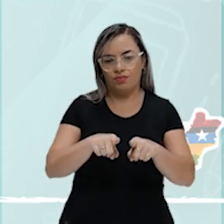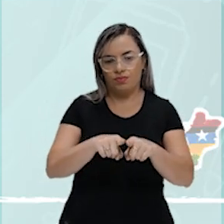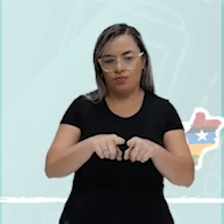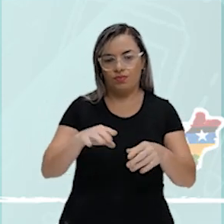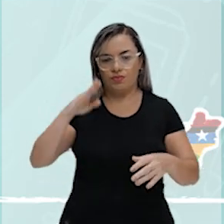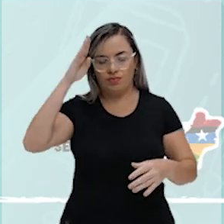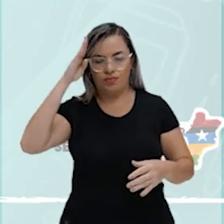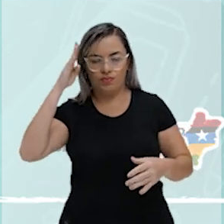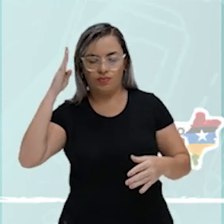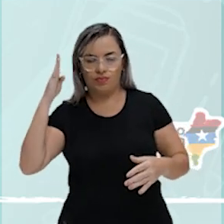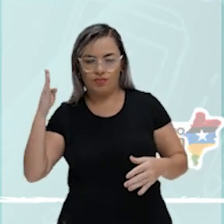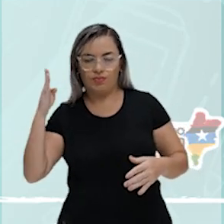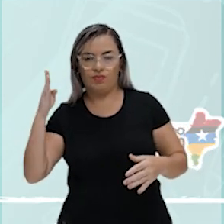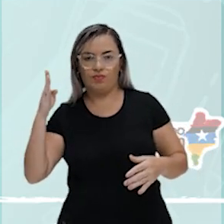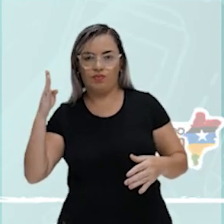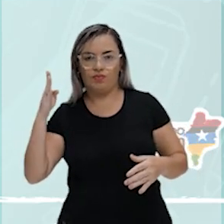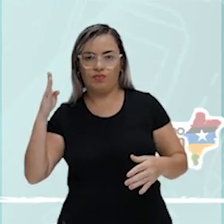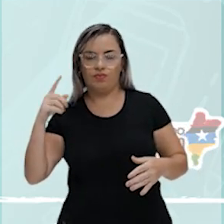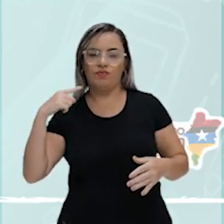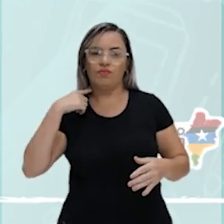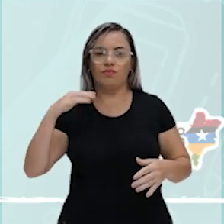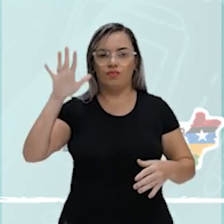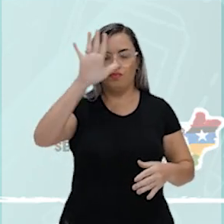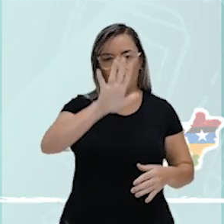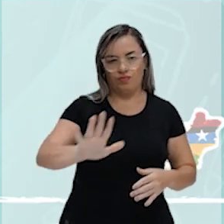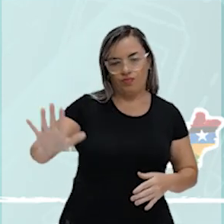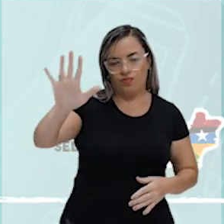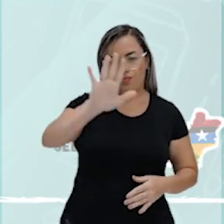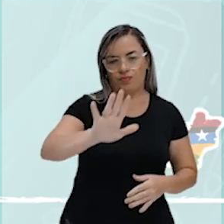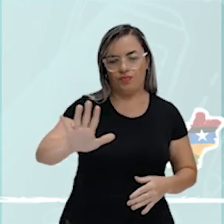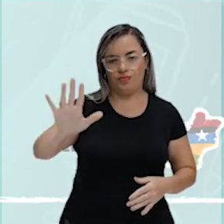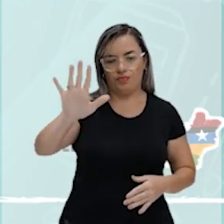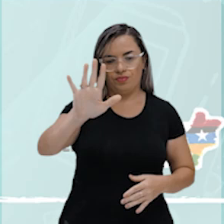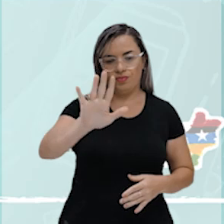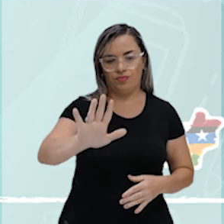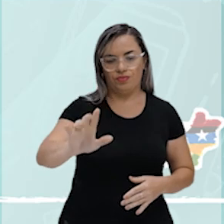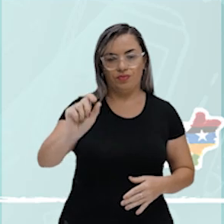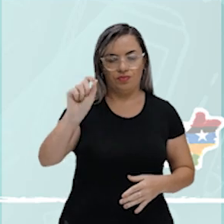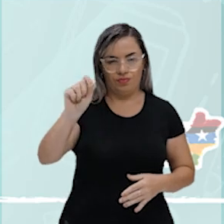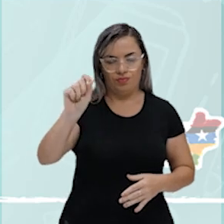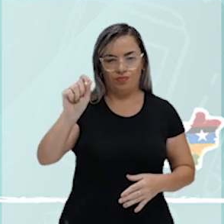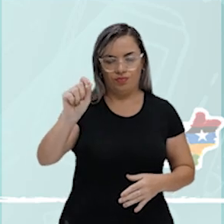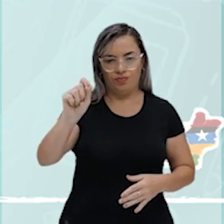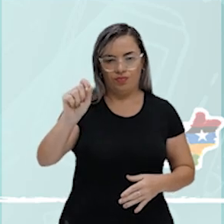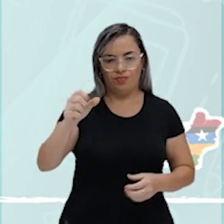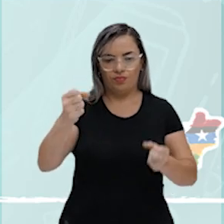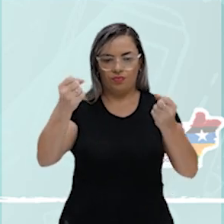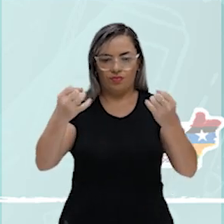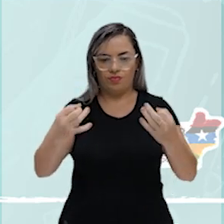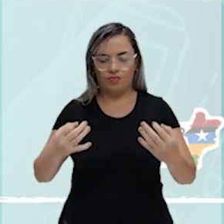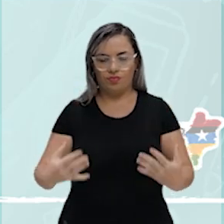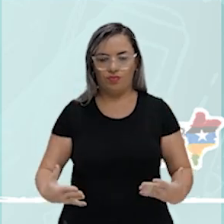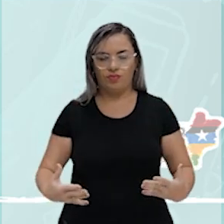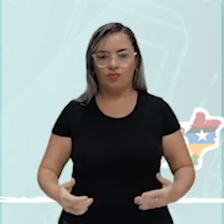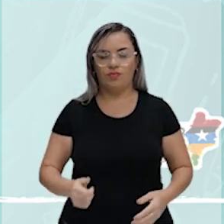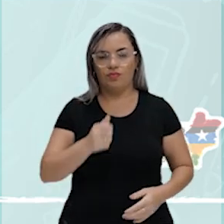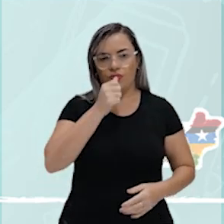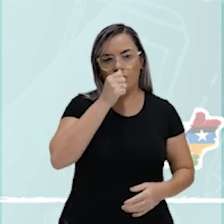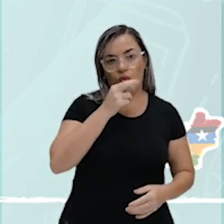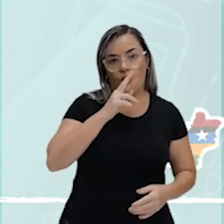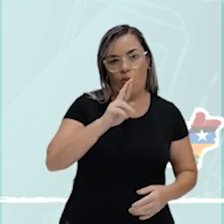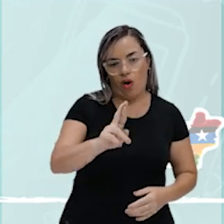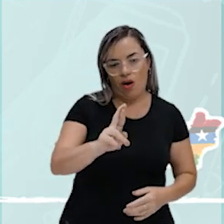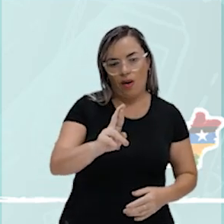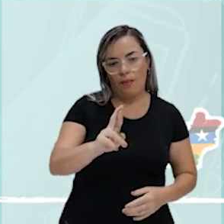principalmente sobre a poluição atmosférica. E quando a gente estiver trabalhando sobre poluição atmosférica, a gente vai explicar sobre a qualidade do